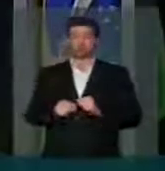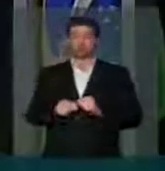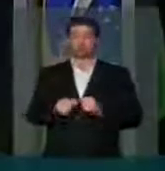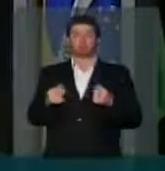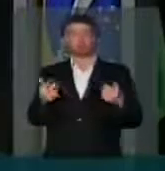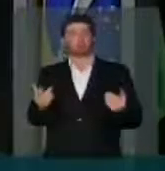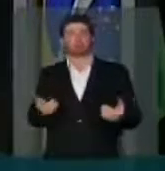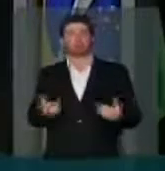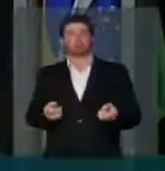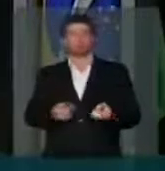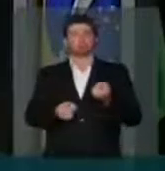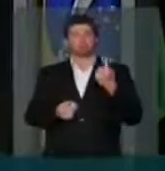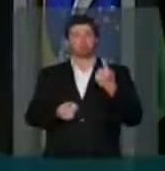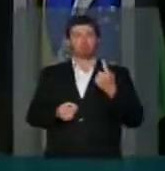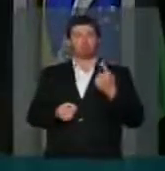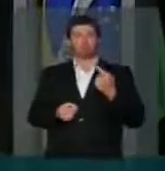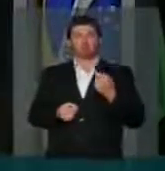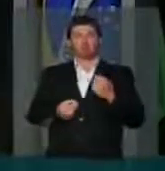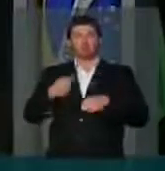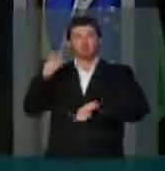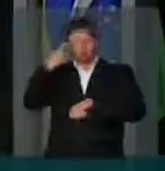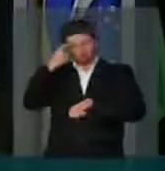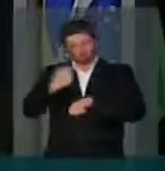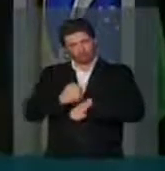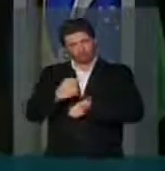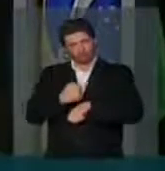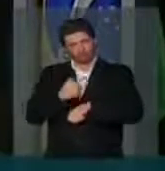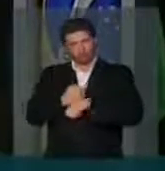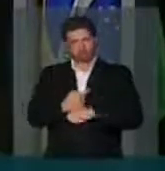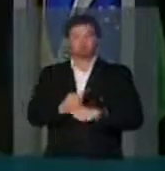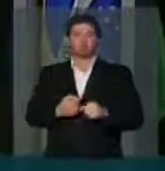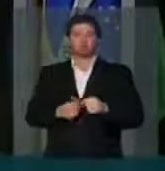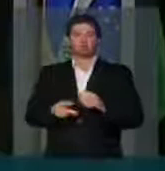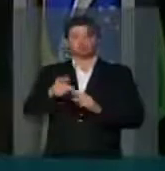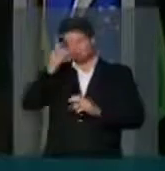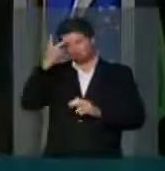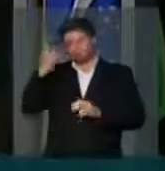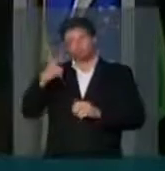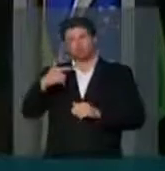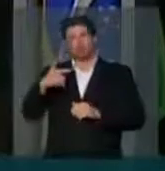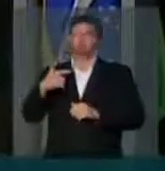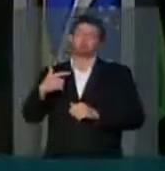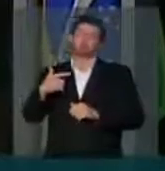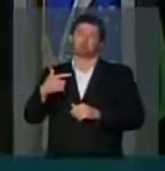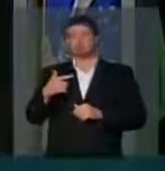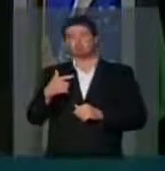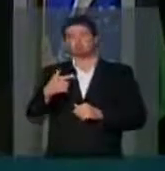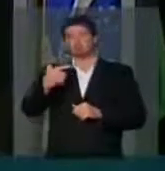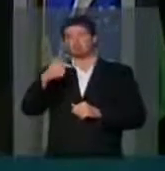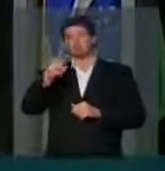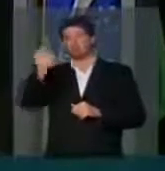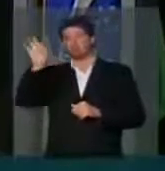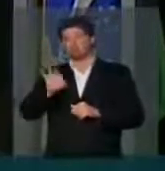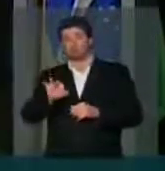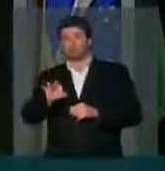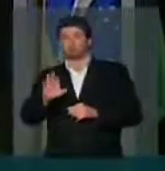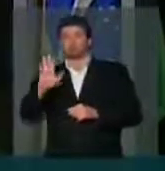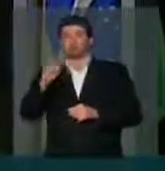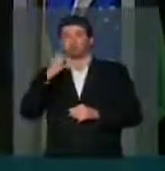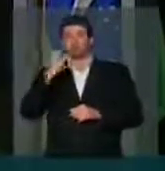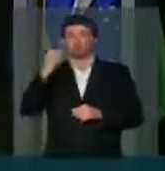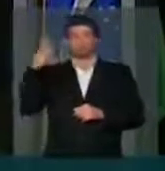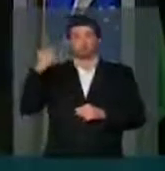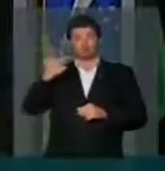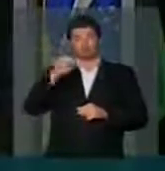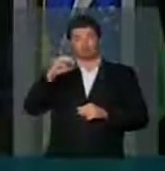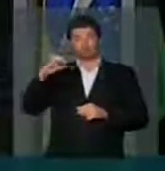o analfabetismo funcional de pessoas entre 15 e 64 foi registrado em 28% em 2009.